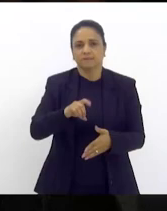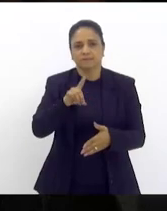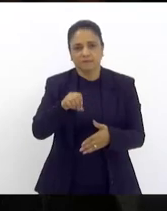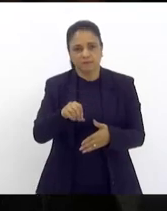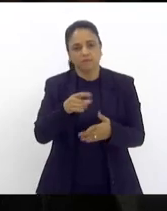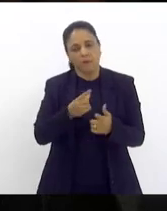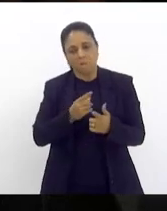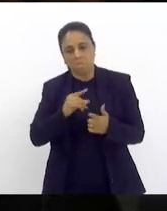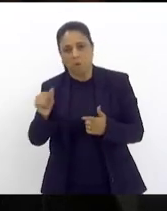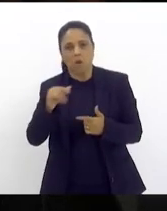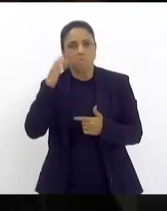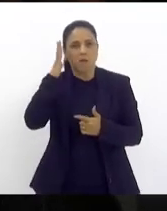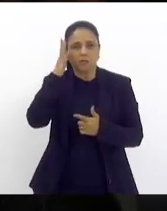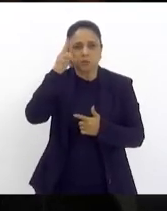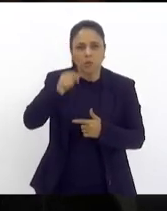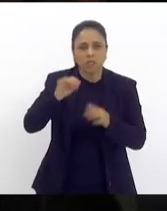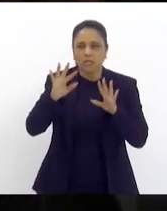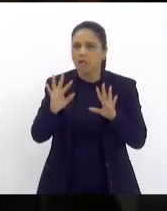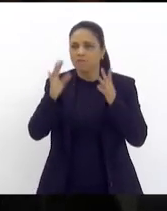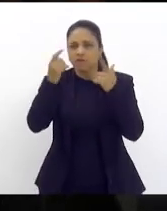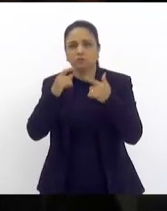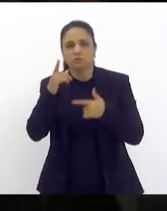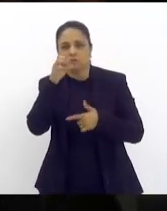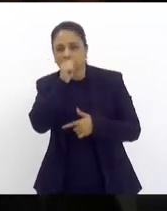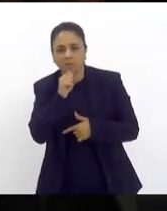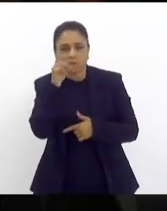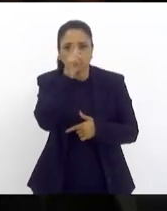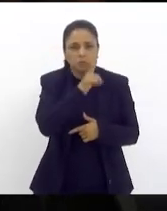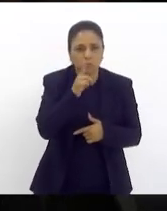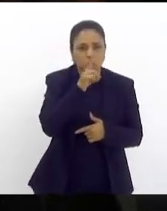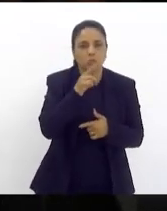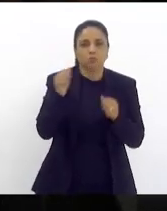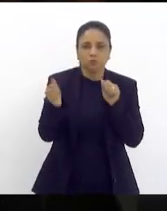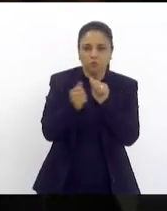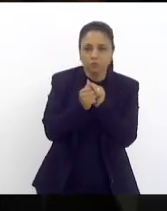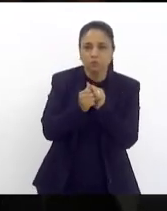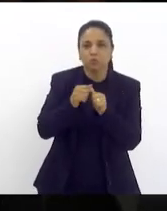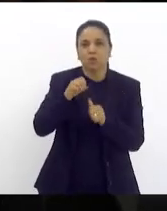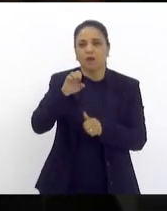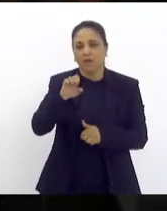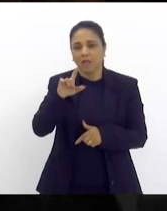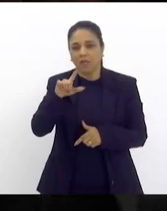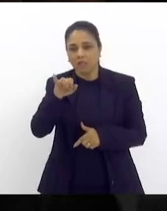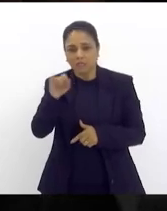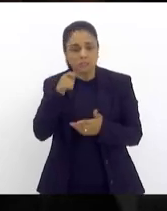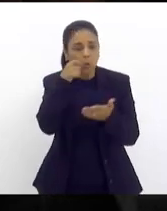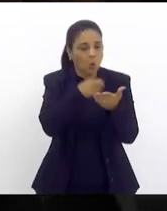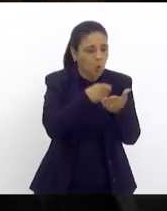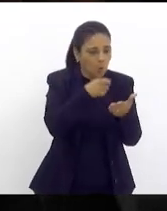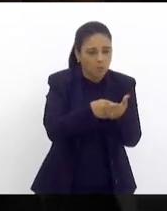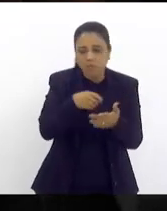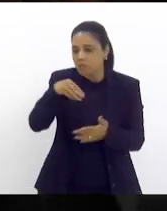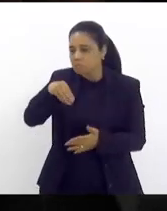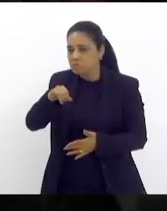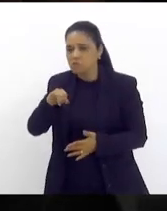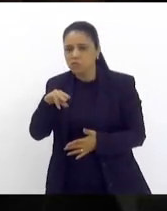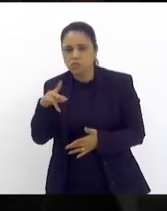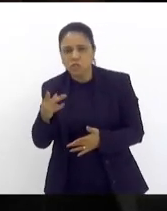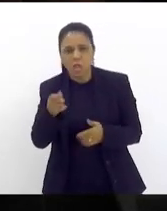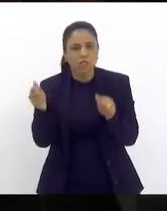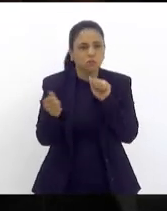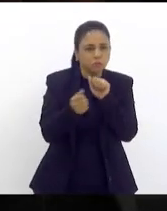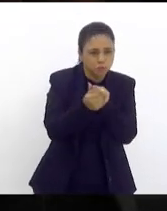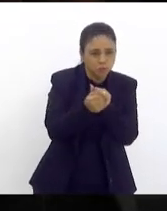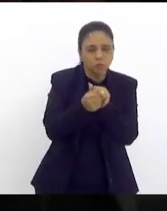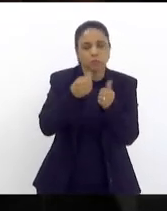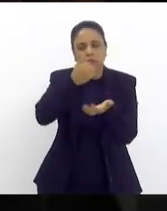de madrugada, evento, final de semana, na rua com a Elisa, né, Elisa? Para lá e para cá, cobrando a Michelle, juntamente com a Nil,